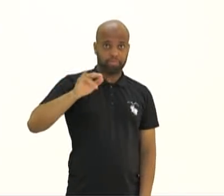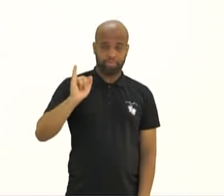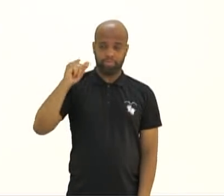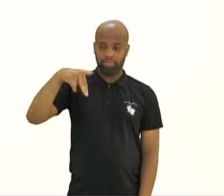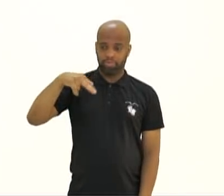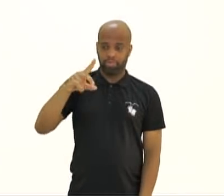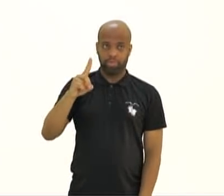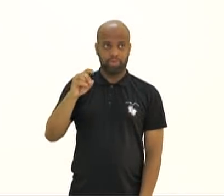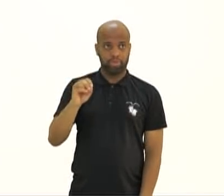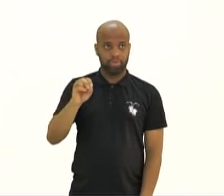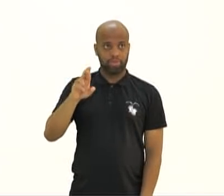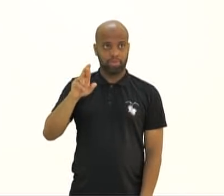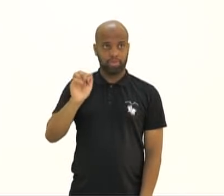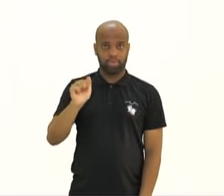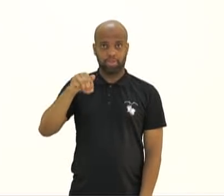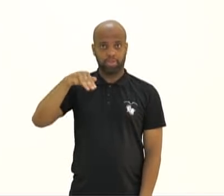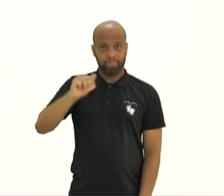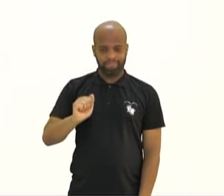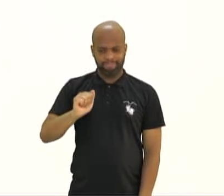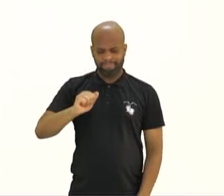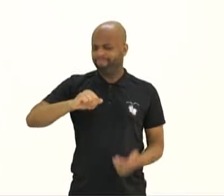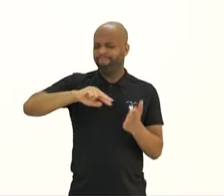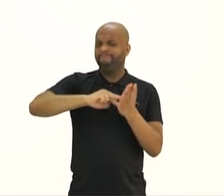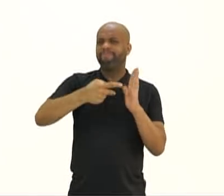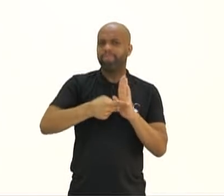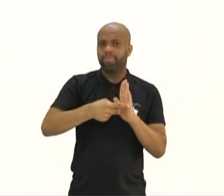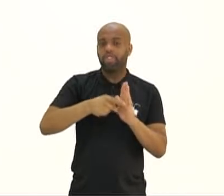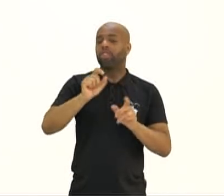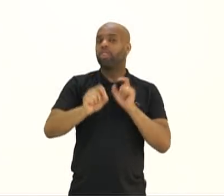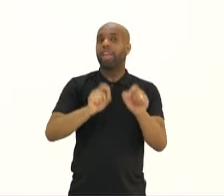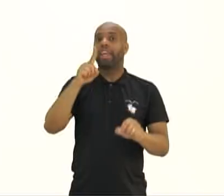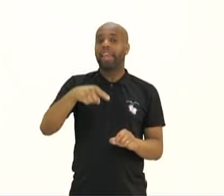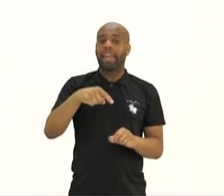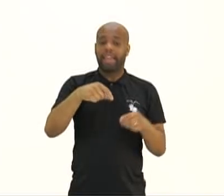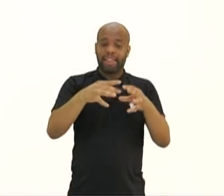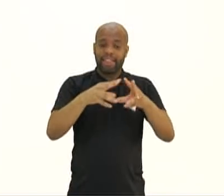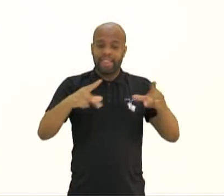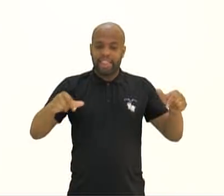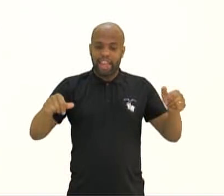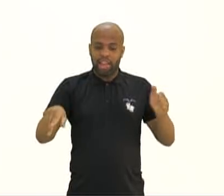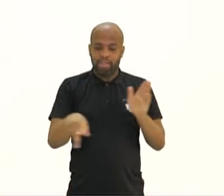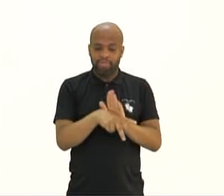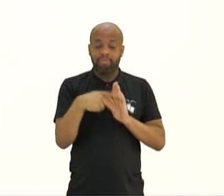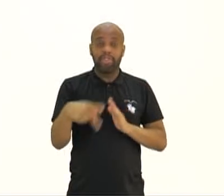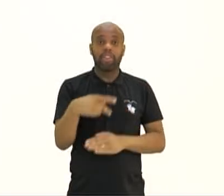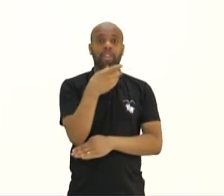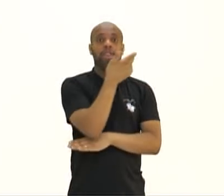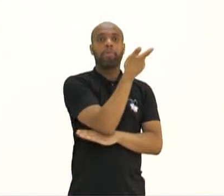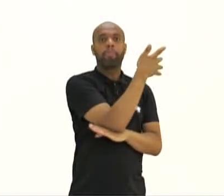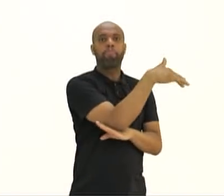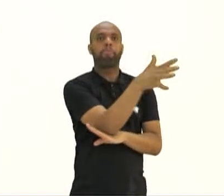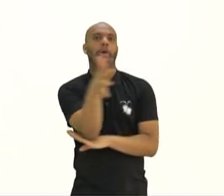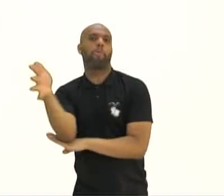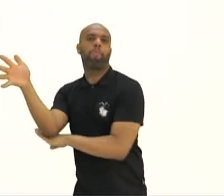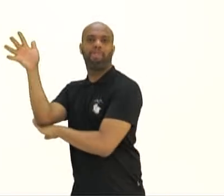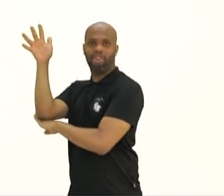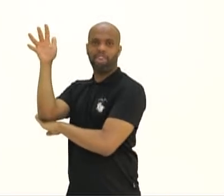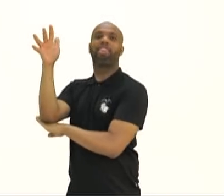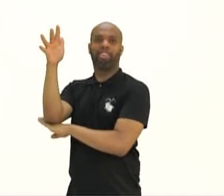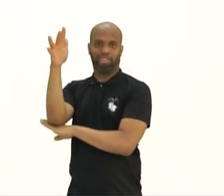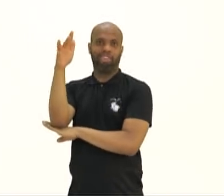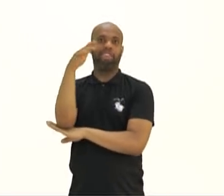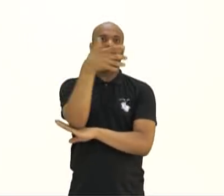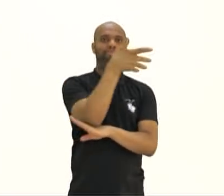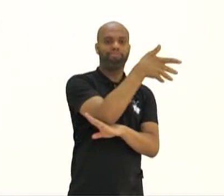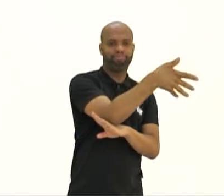quê? Terra de palmeiras, certo? Era um nome que muitos desses povos originários, aqueles povos que já estavam estabelecidos